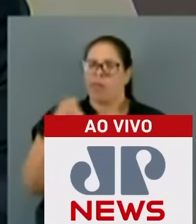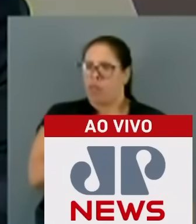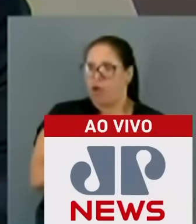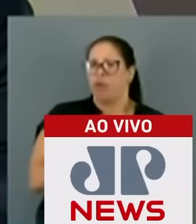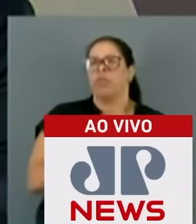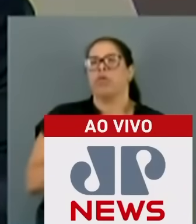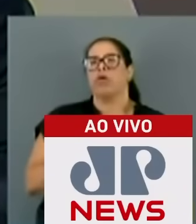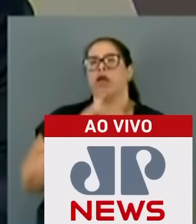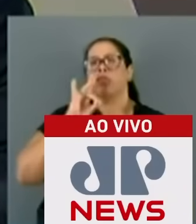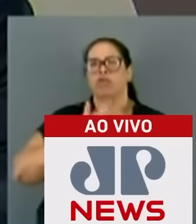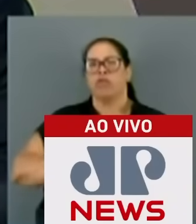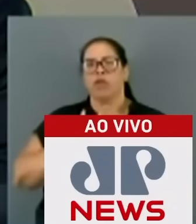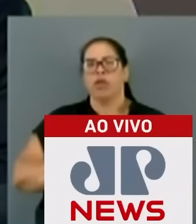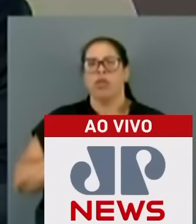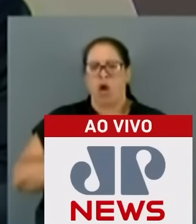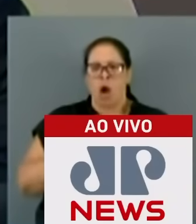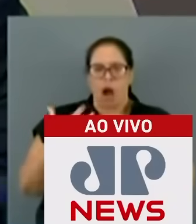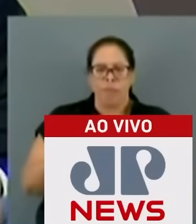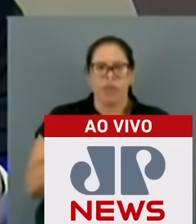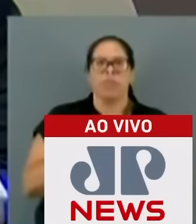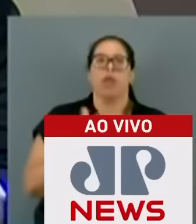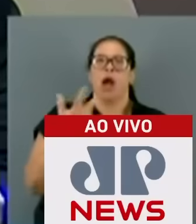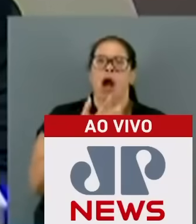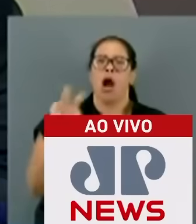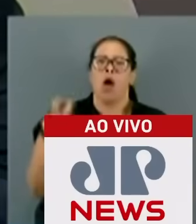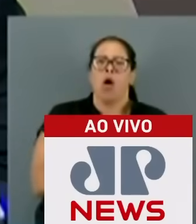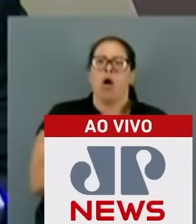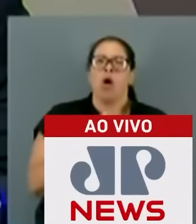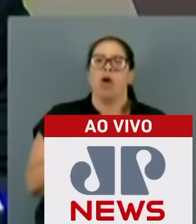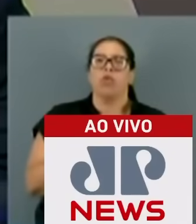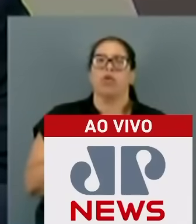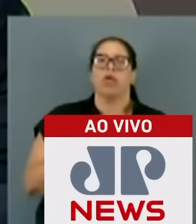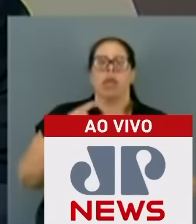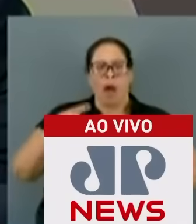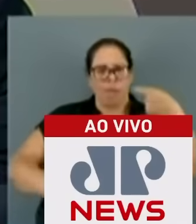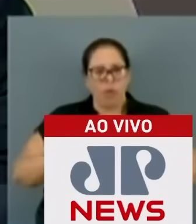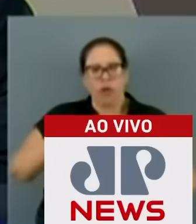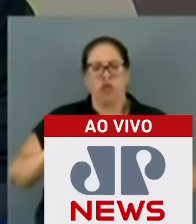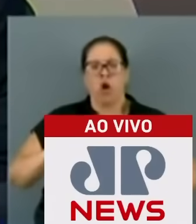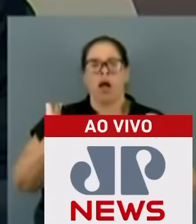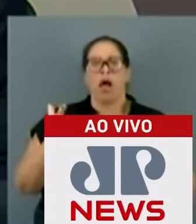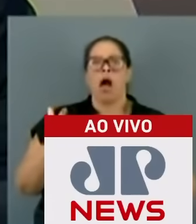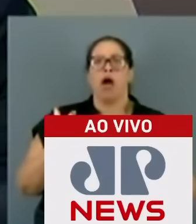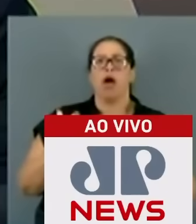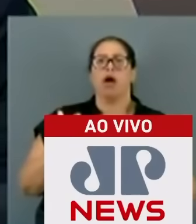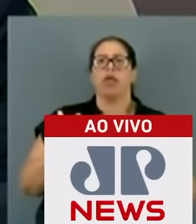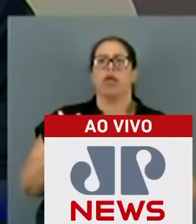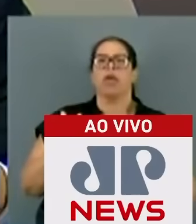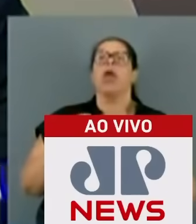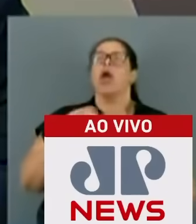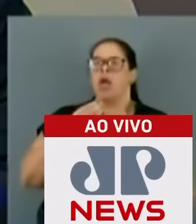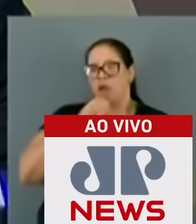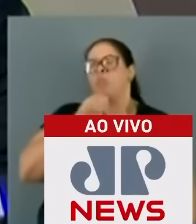casos concretos sobre pandemia, sobre outras questões, que na seara política, claro, se fosse esse o caso, eu